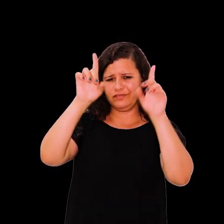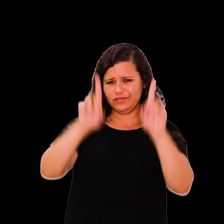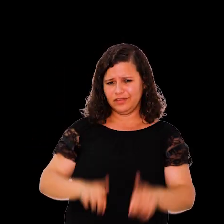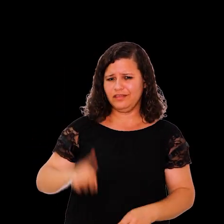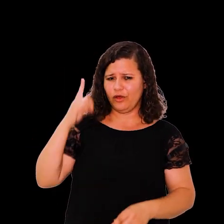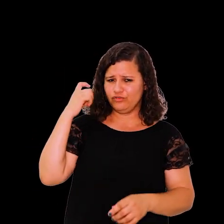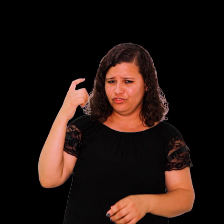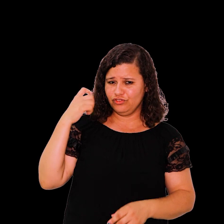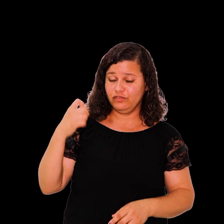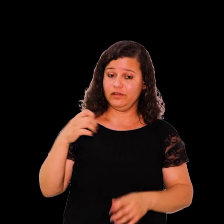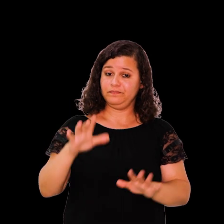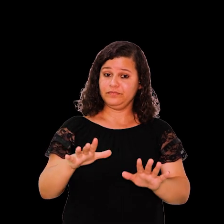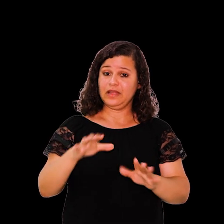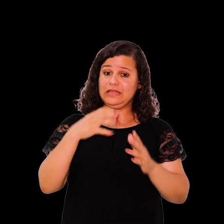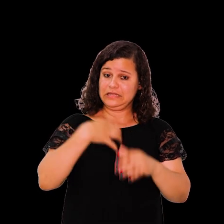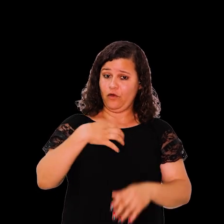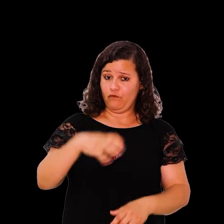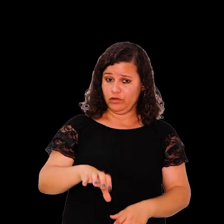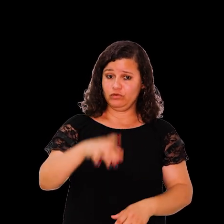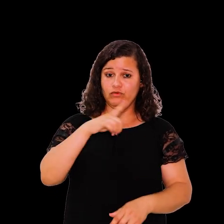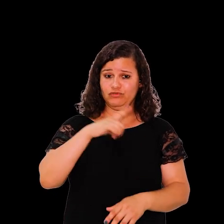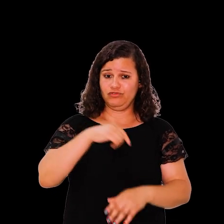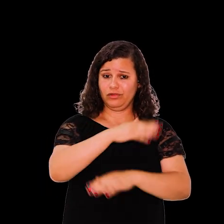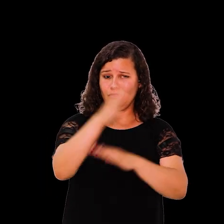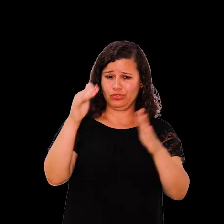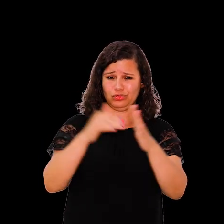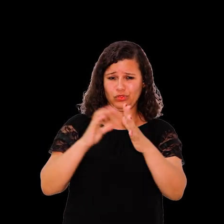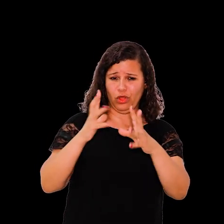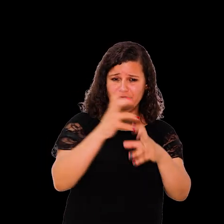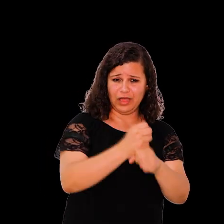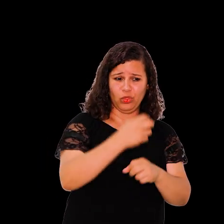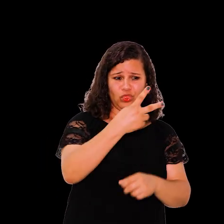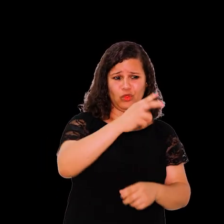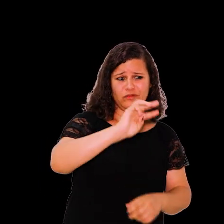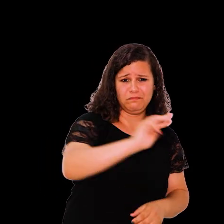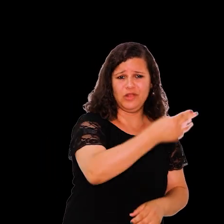deficiência auditiva. Em Salvador, tinha um total de